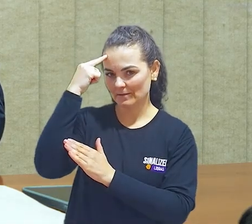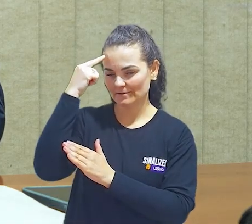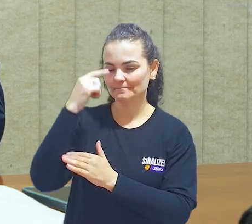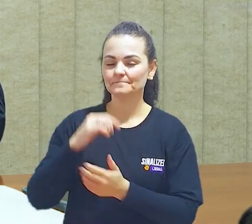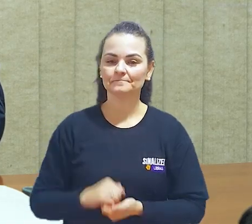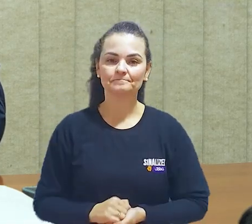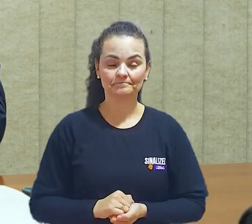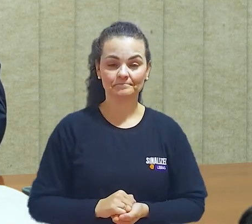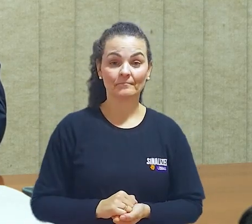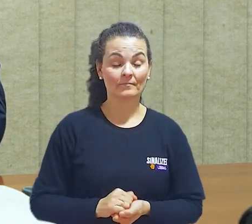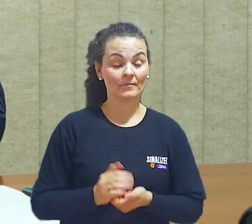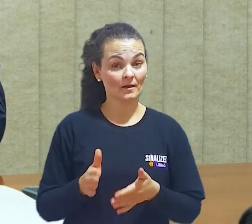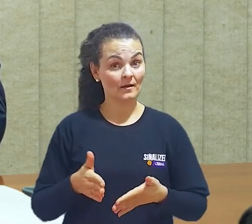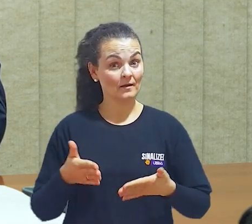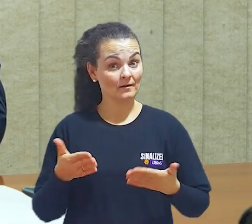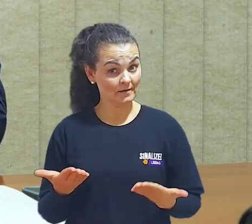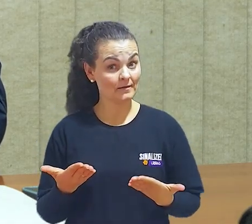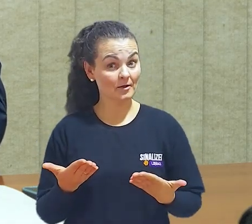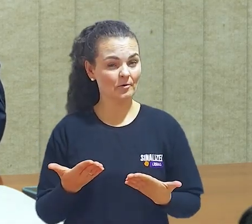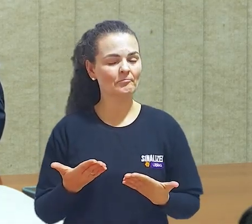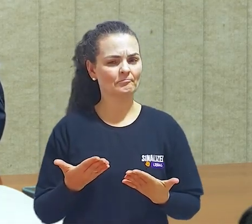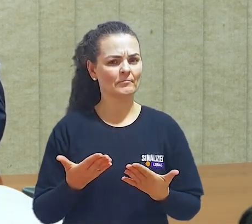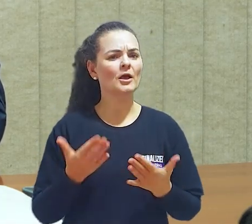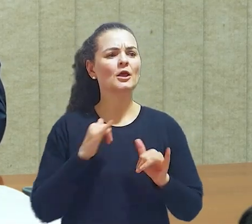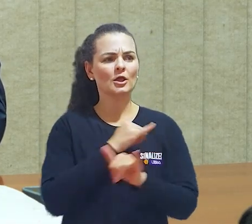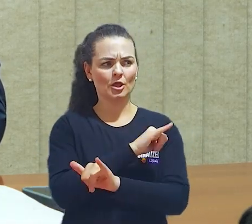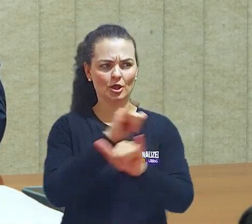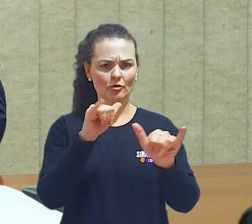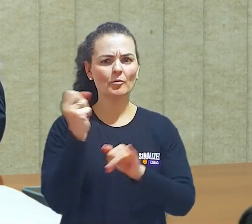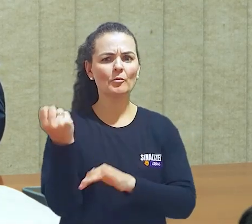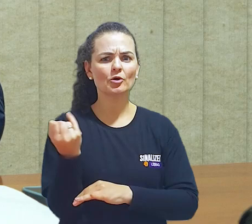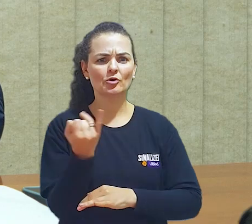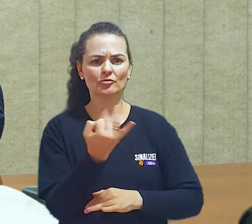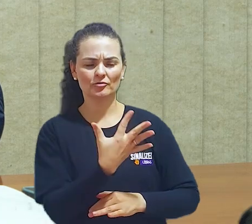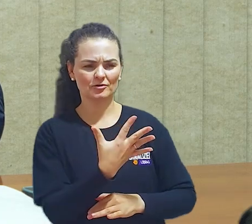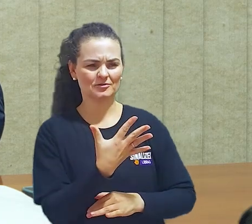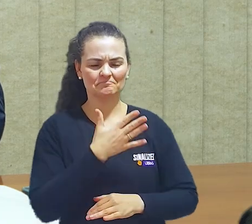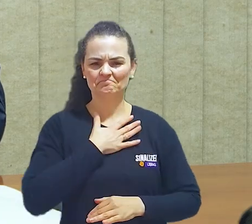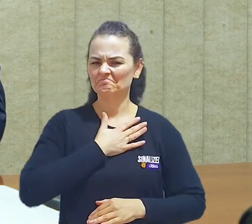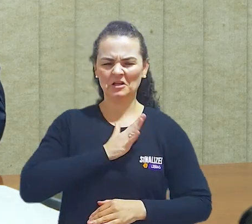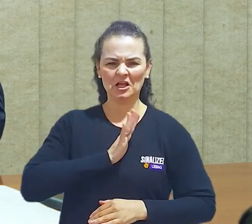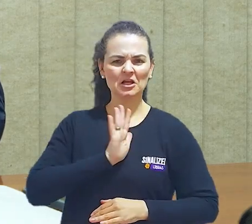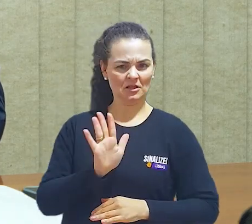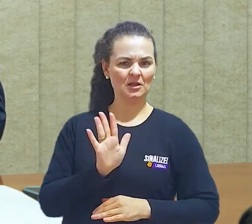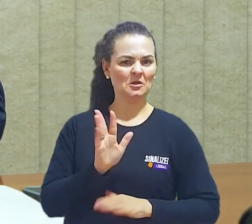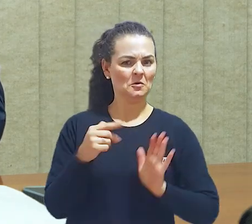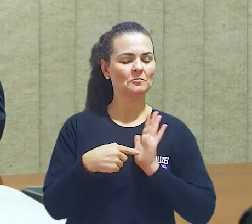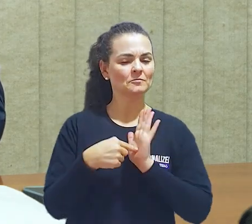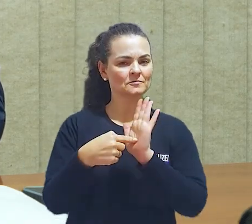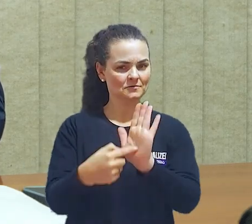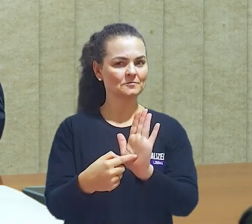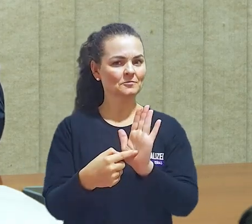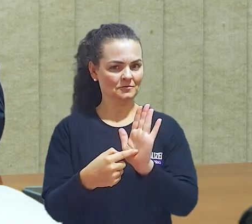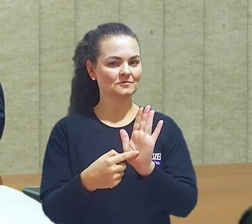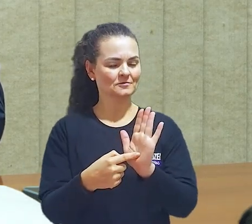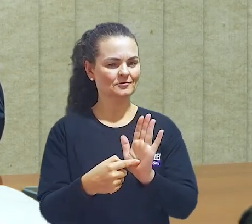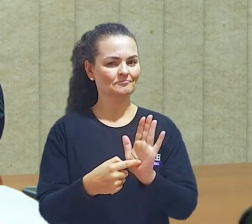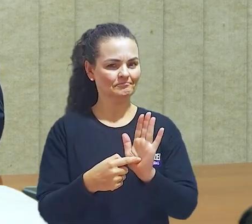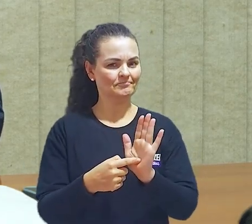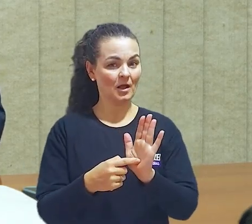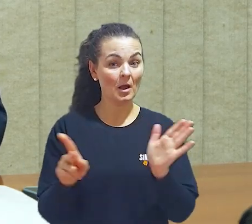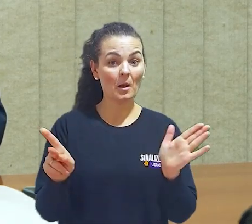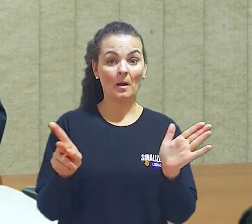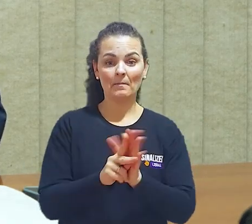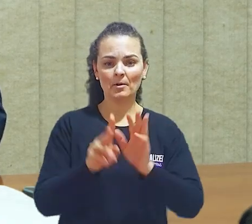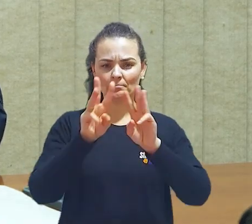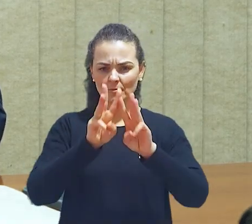particular levantei alguns números, não me senti confortável com a forma de apresentação pelo site da Prefeitura desses